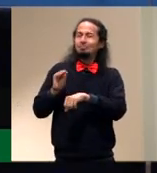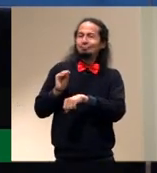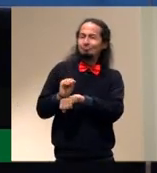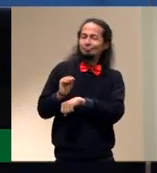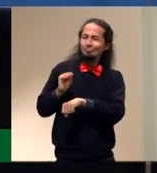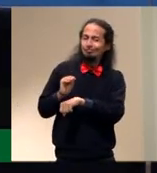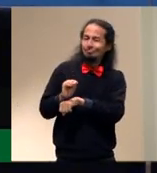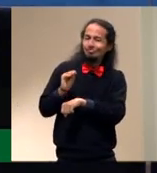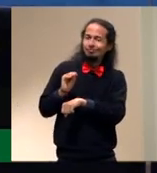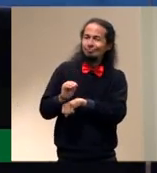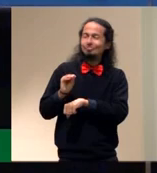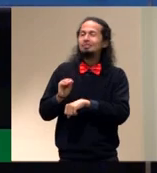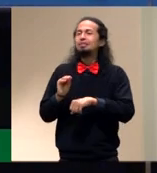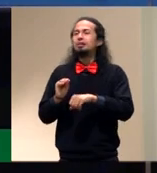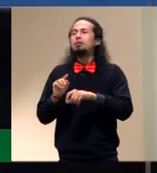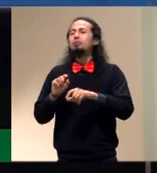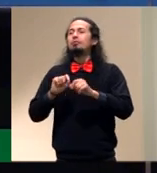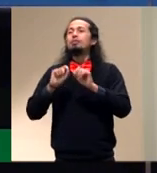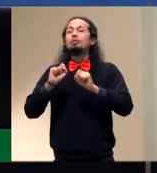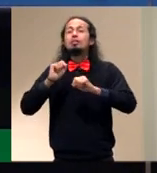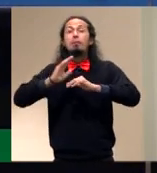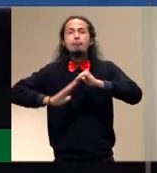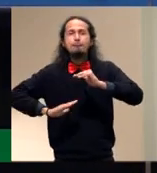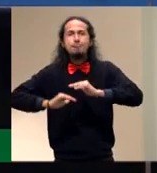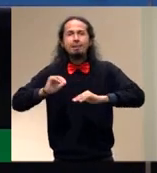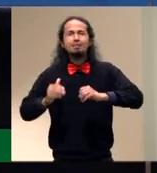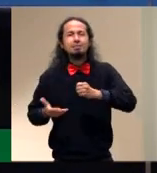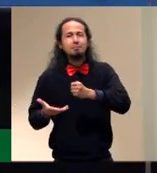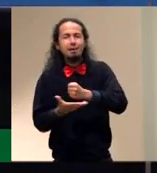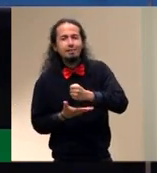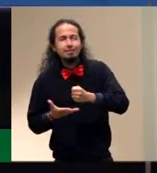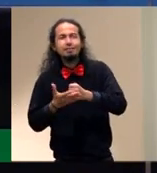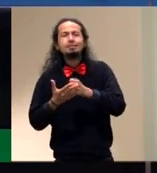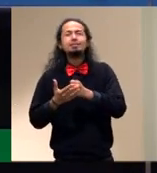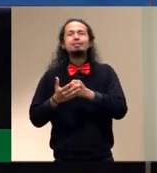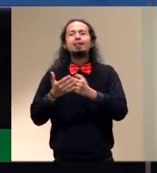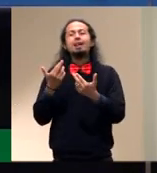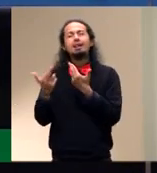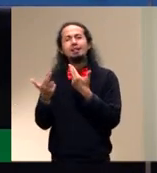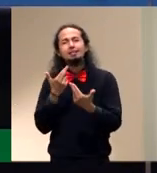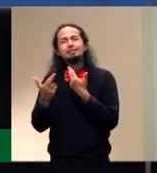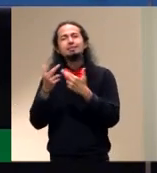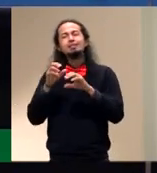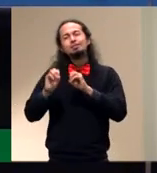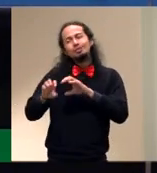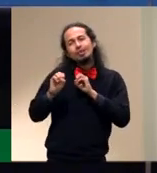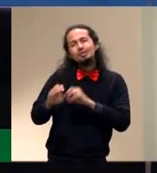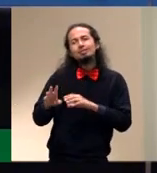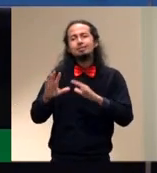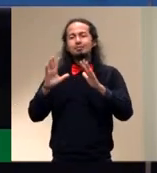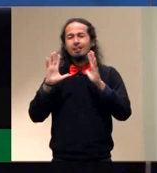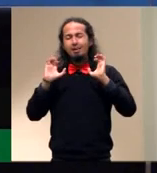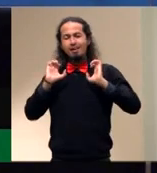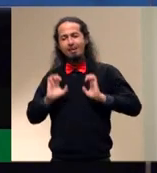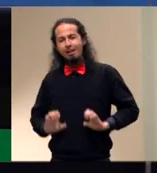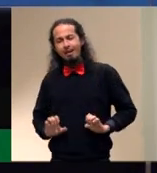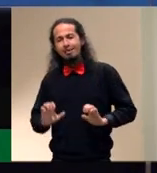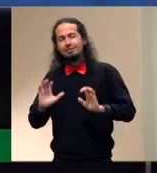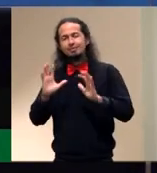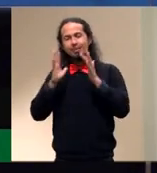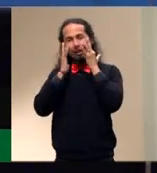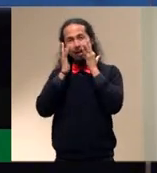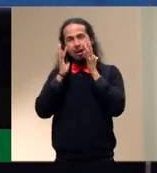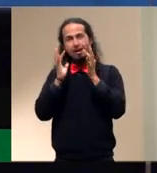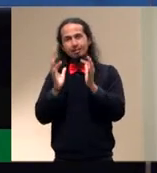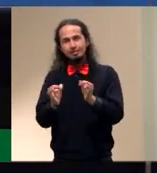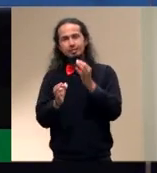assim, pautada numa relação educativa ética, de atenção aos direitos das crianças,